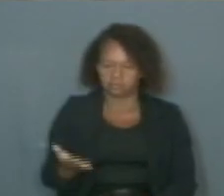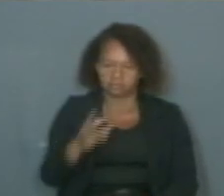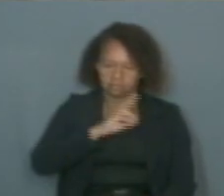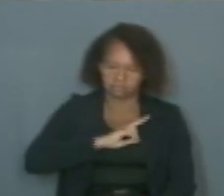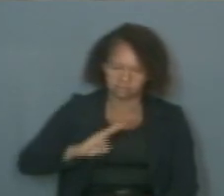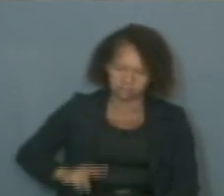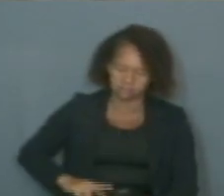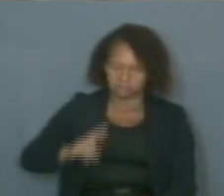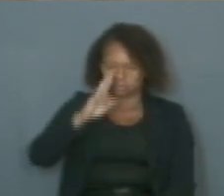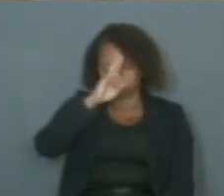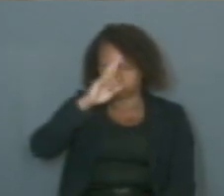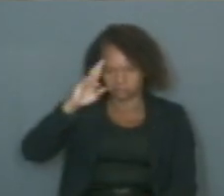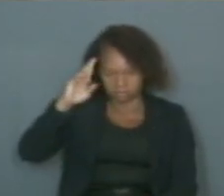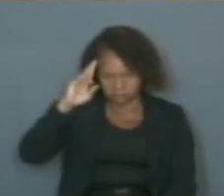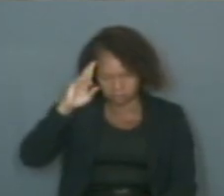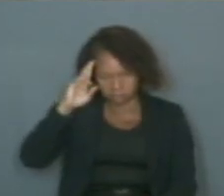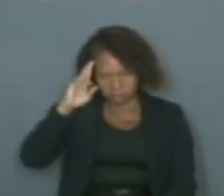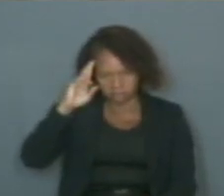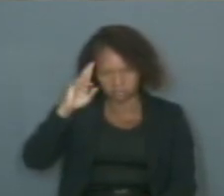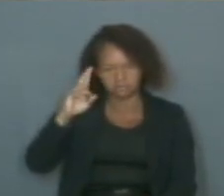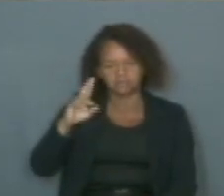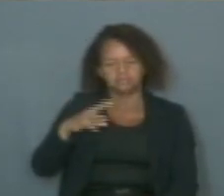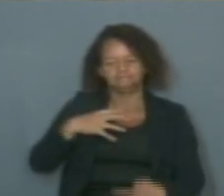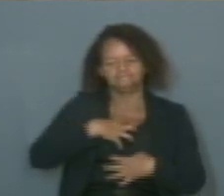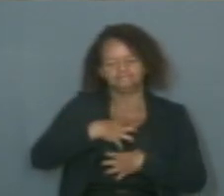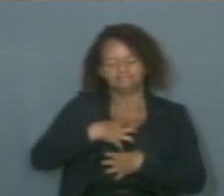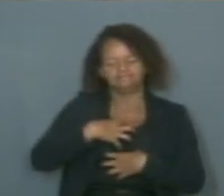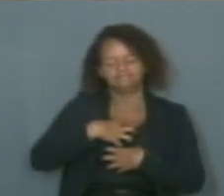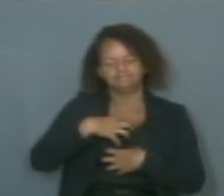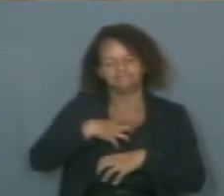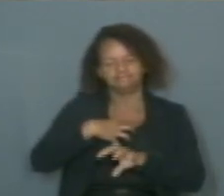vereador Romerinho, pela sensibilidade,